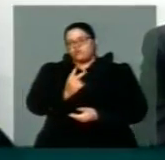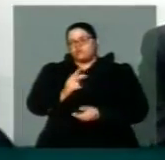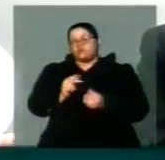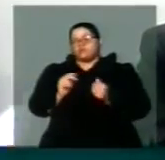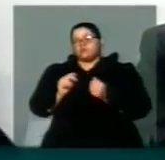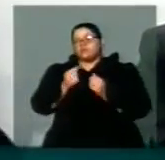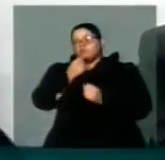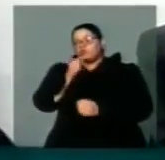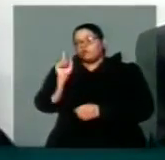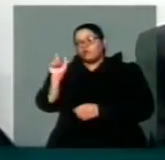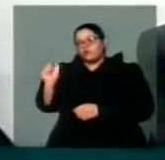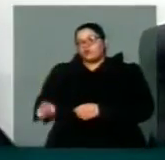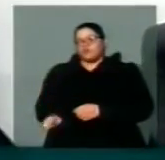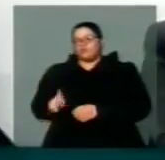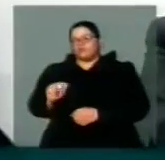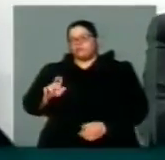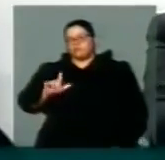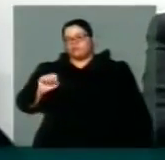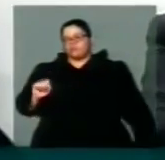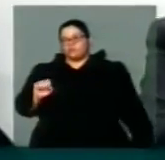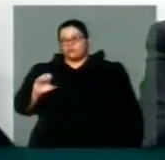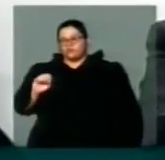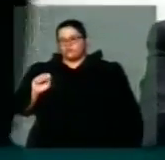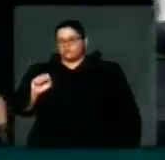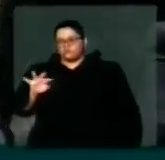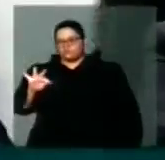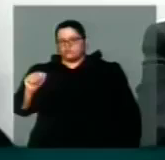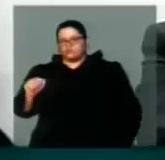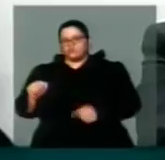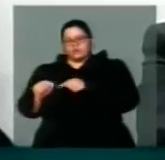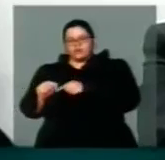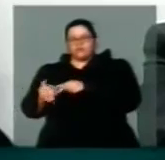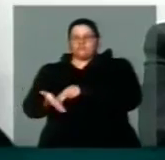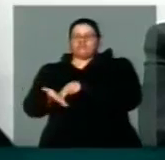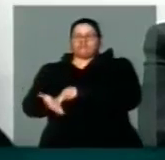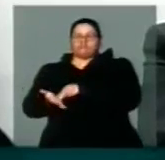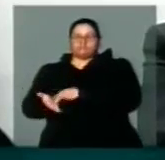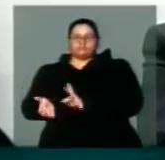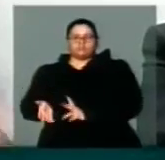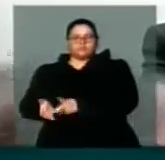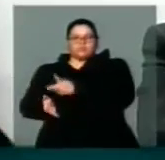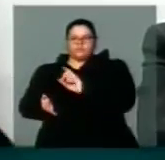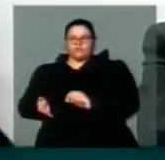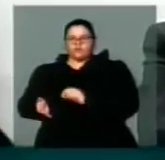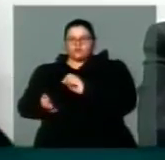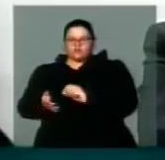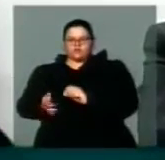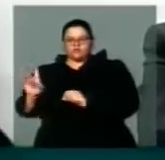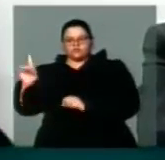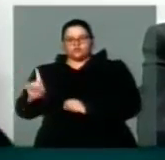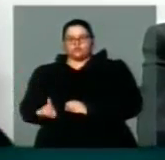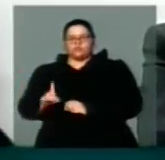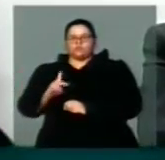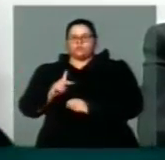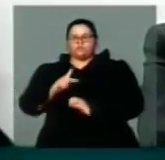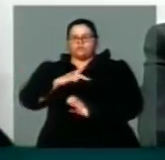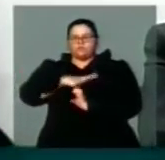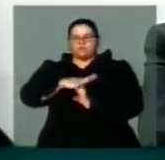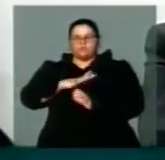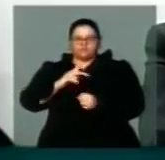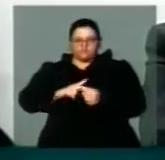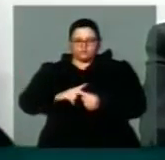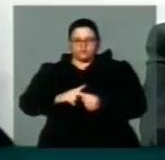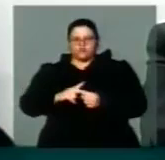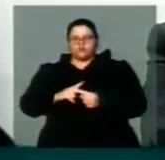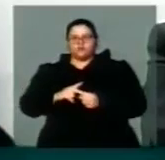junto com o PP, mantivesse Paulo Roberto na posição de diretor de abastecimento da Petrobras. Que, em decorrência disso, Paulo Roberto Costa passou a viabilizar